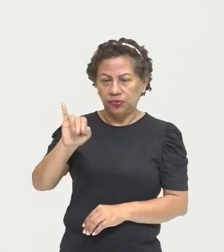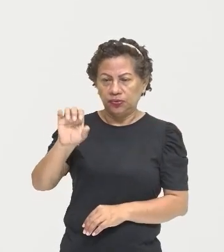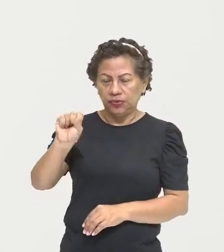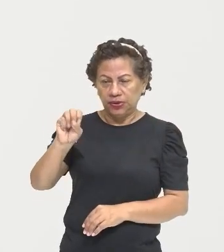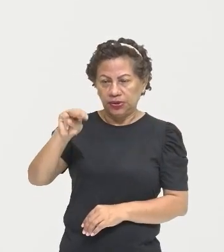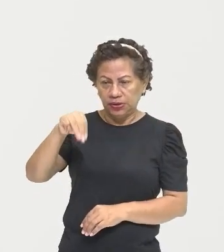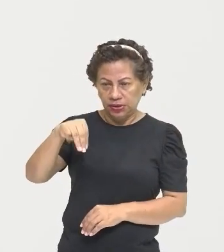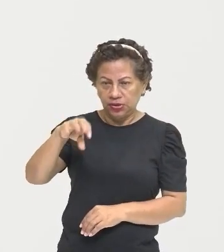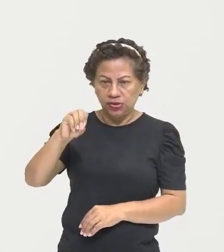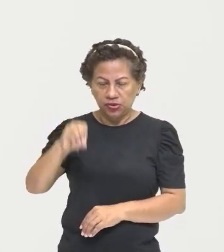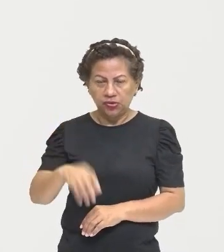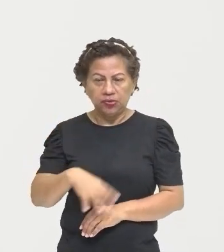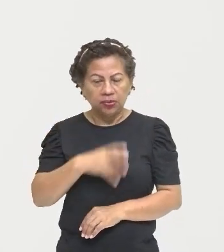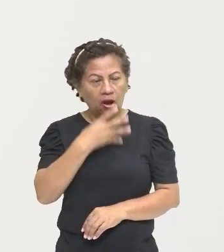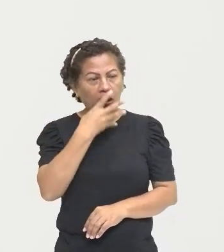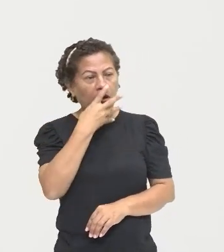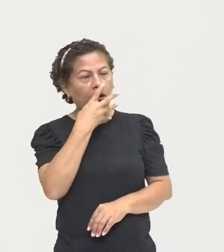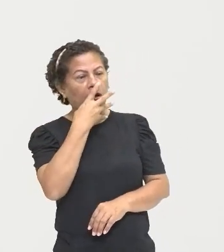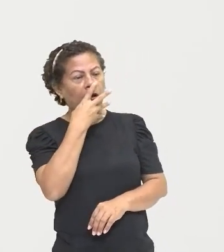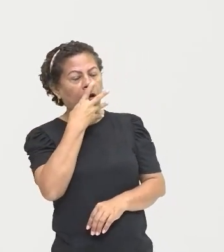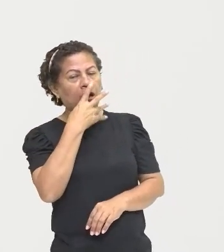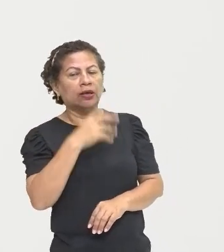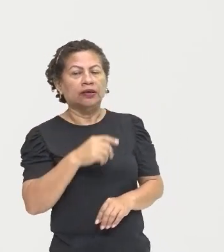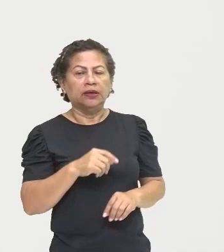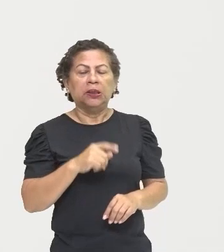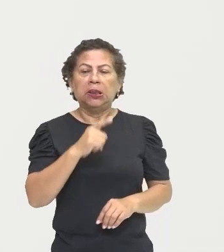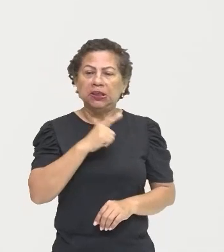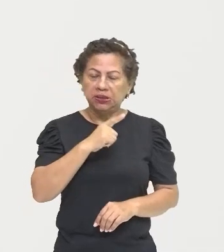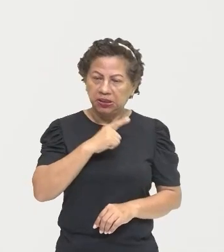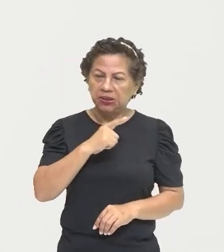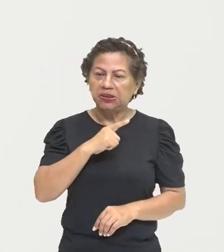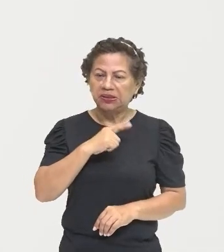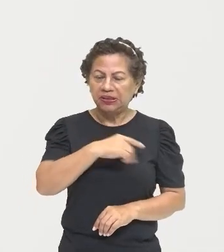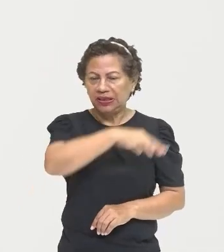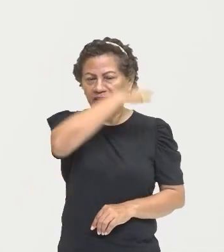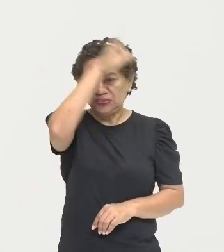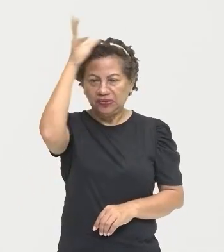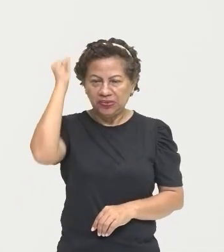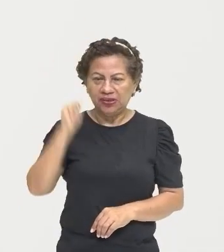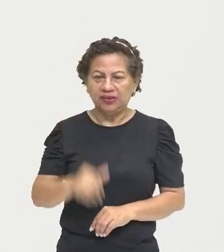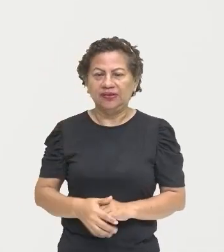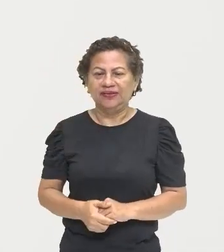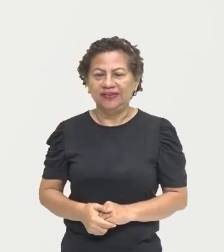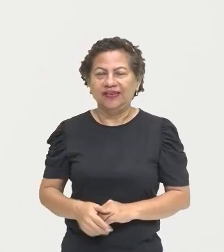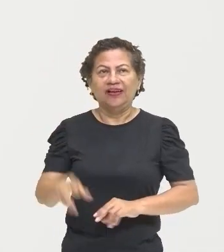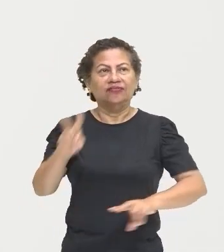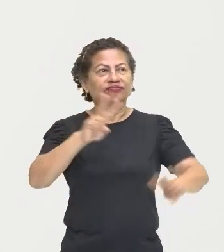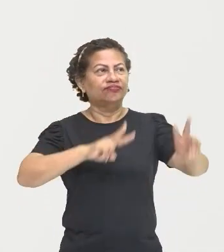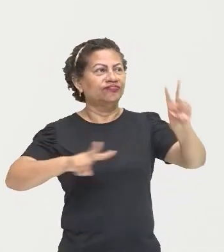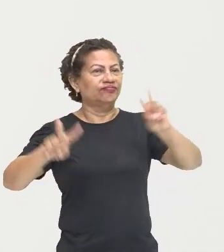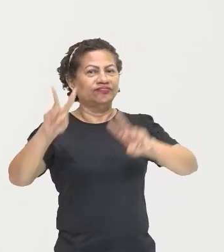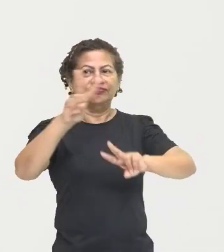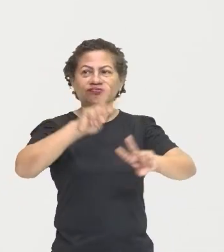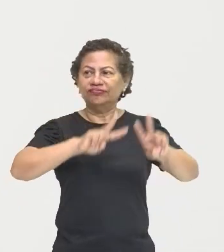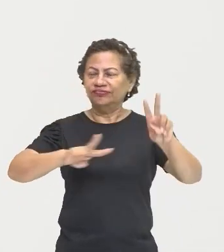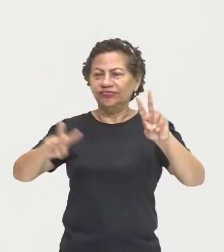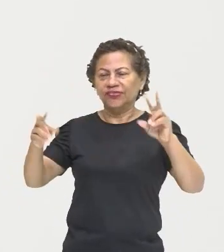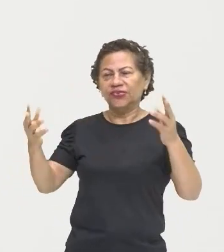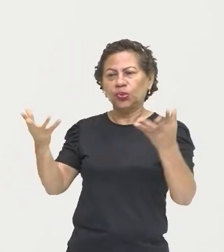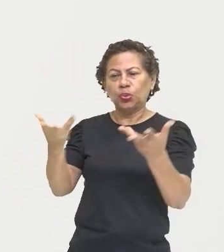colocar assim, dos aspectos naturais que nós temos. E olha, nessa área, o Amazonas, ele